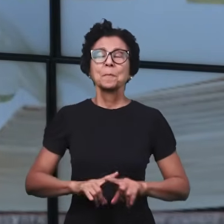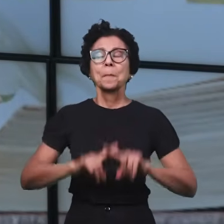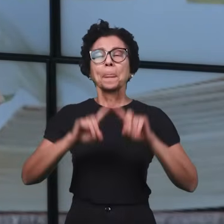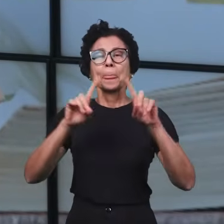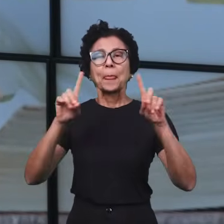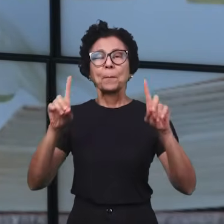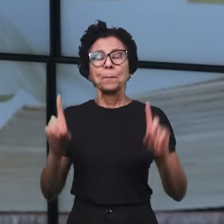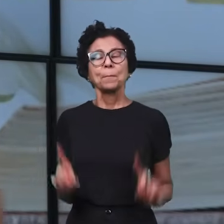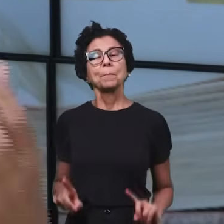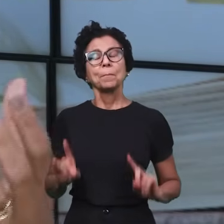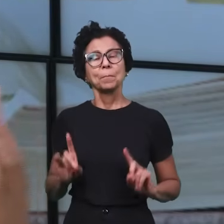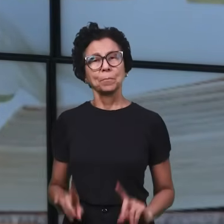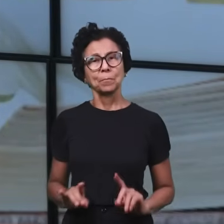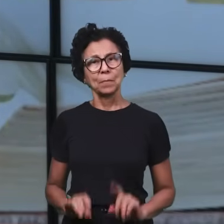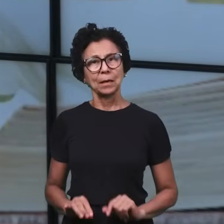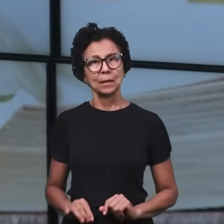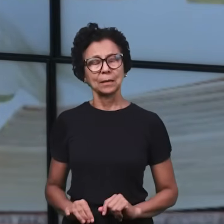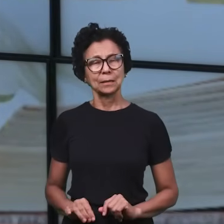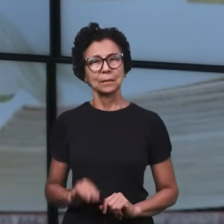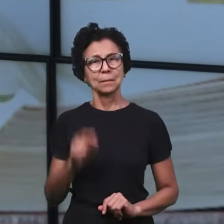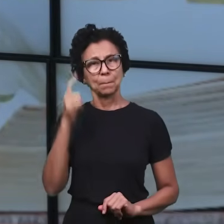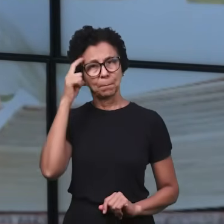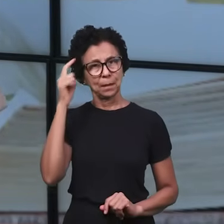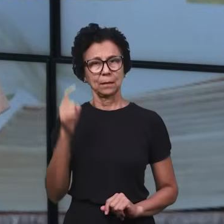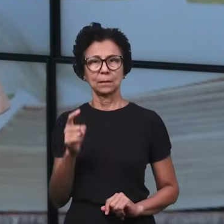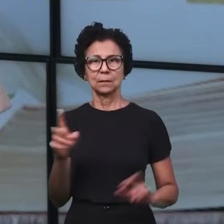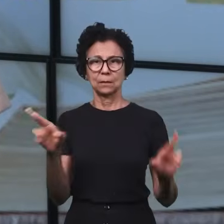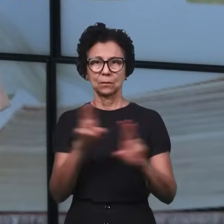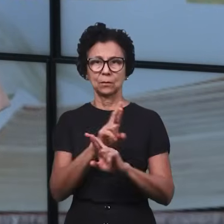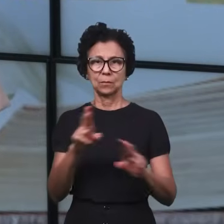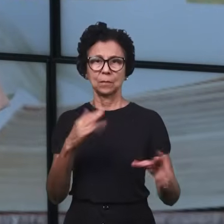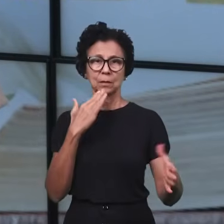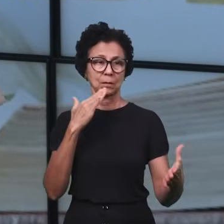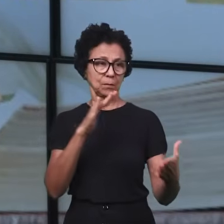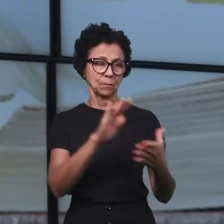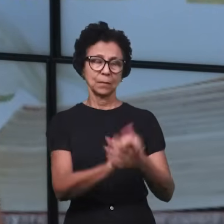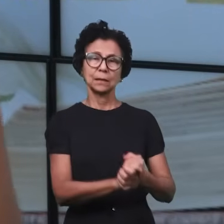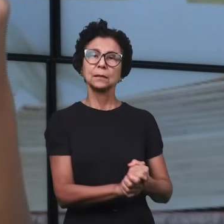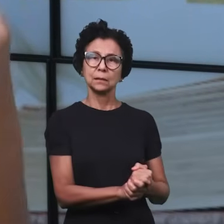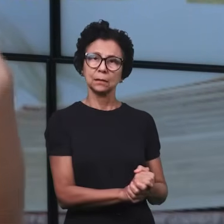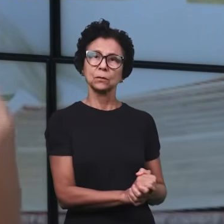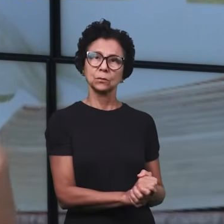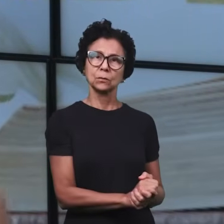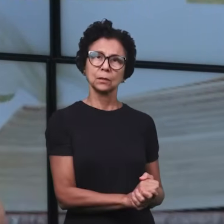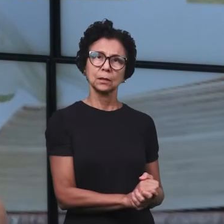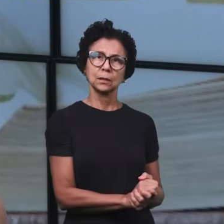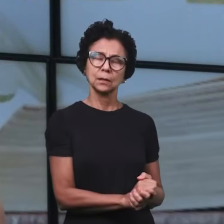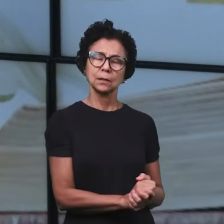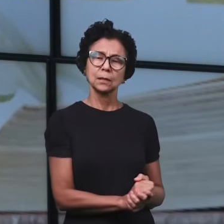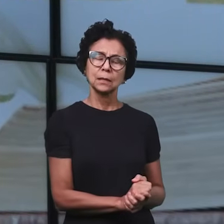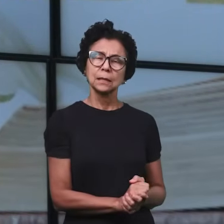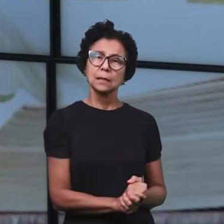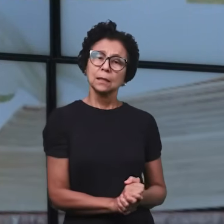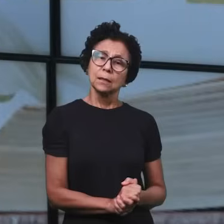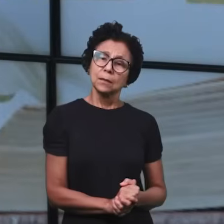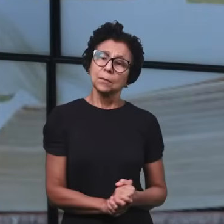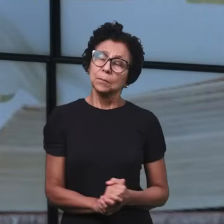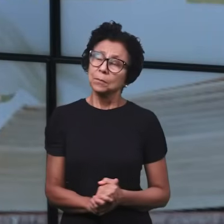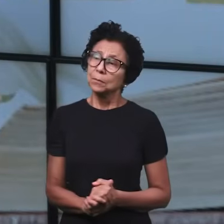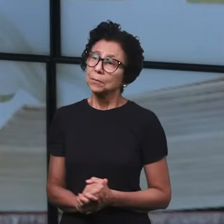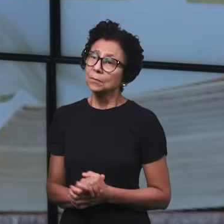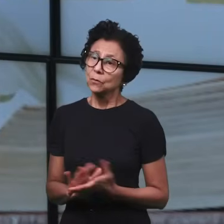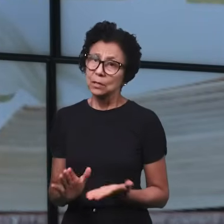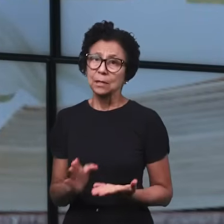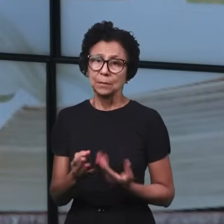a sabedoria de dentro da casa, pensa no seu relacionamento com seu esposo. Você tem que ter um cuidado, mas você não vai